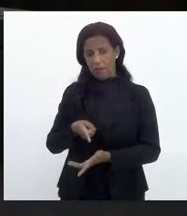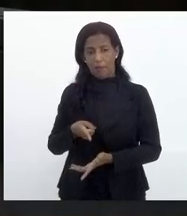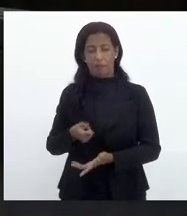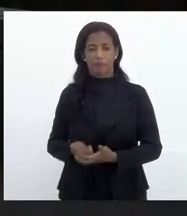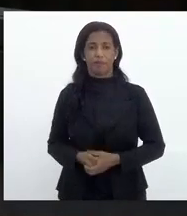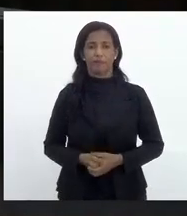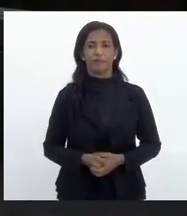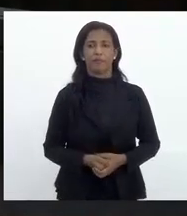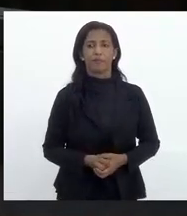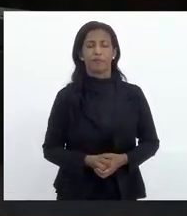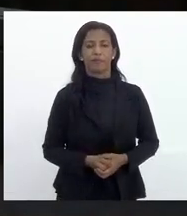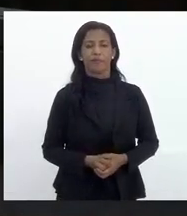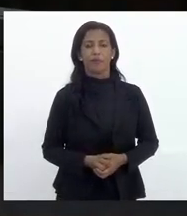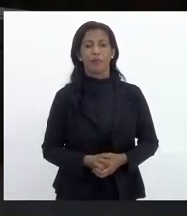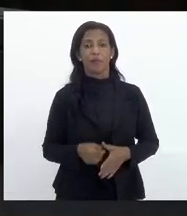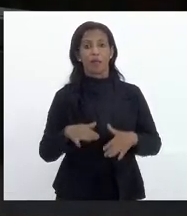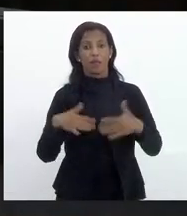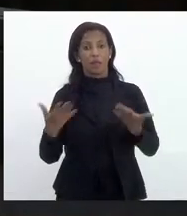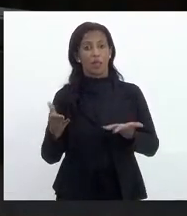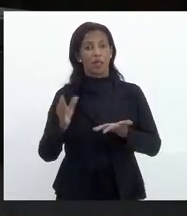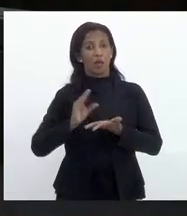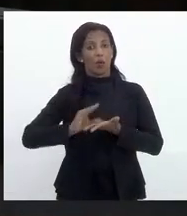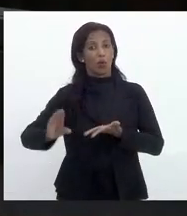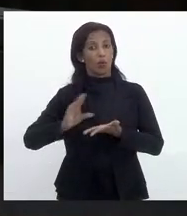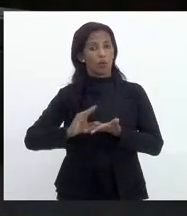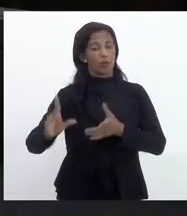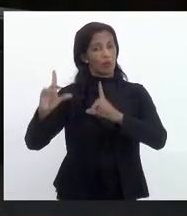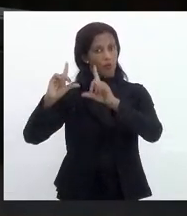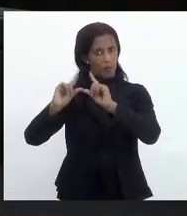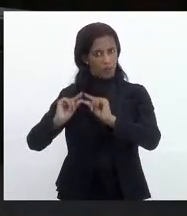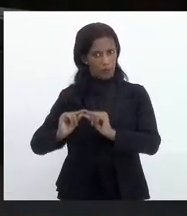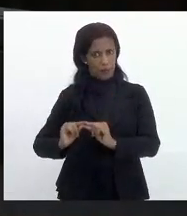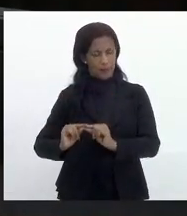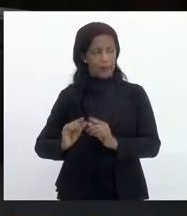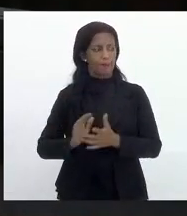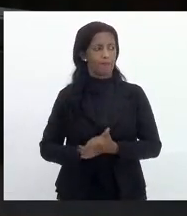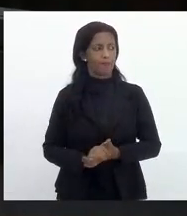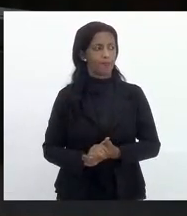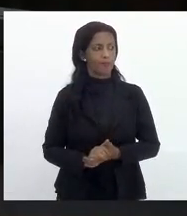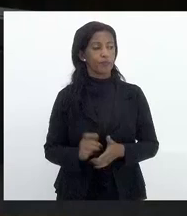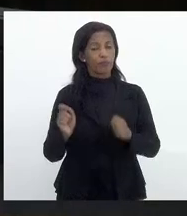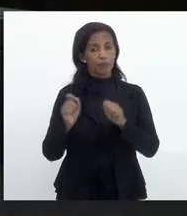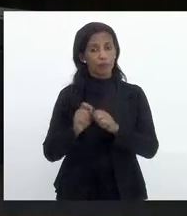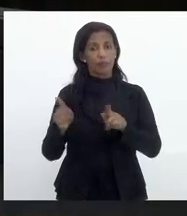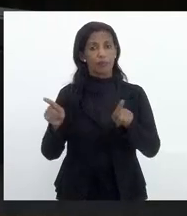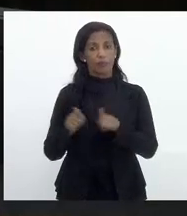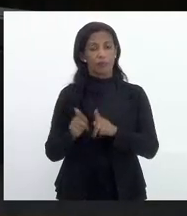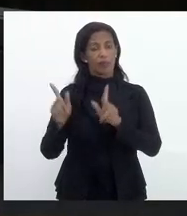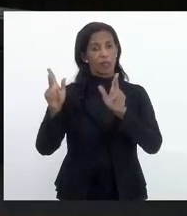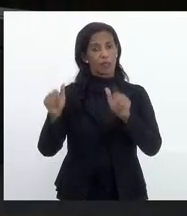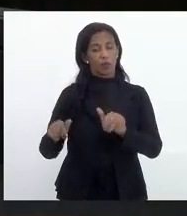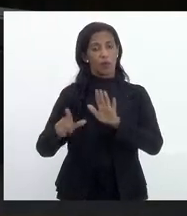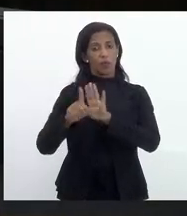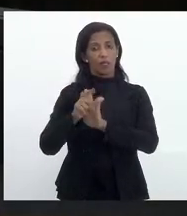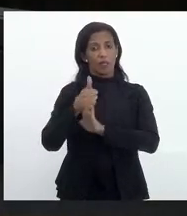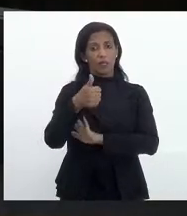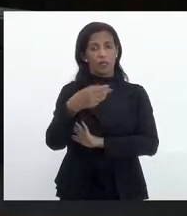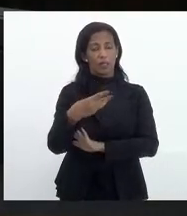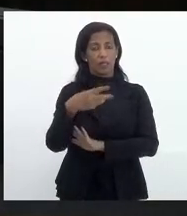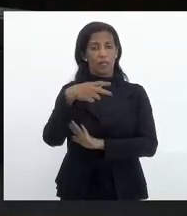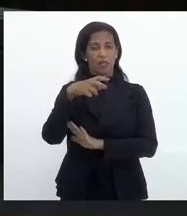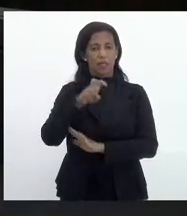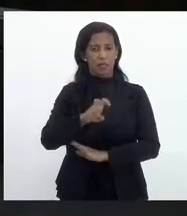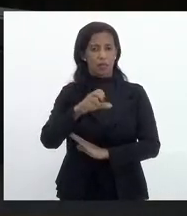ganhar tá E aí a contribuição foi reduzida e foi feito também como tá lá na lei 13